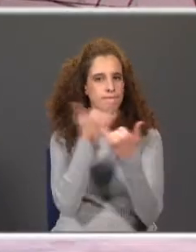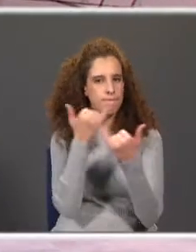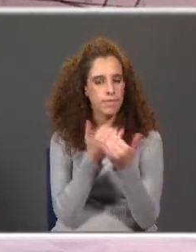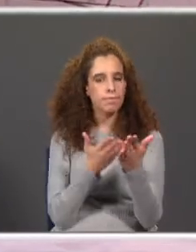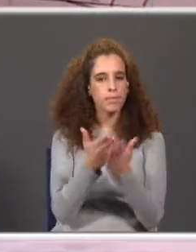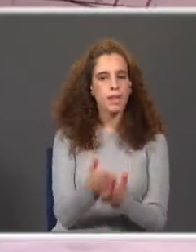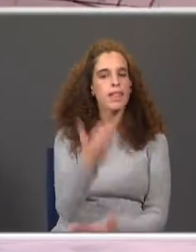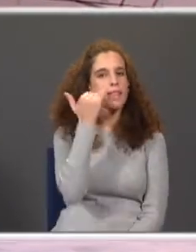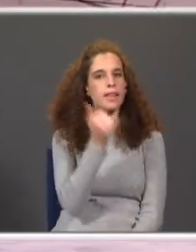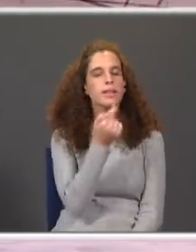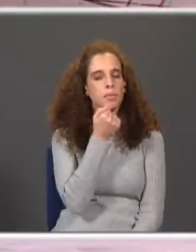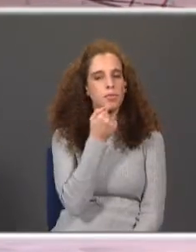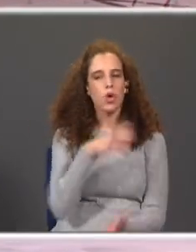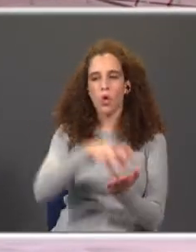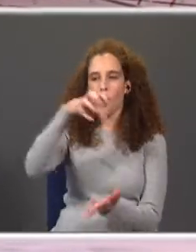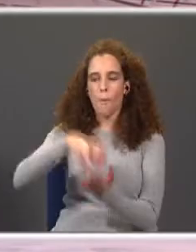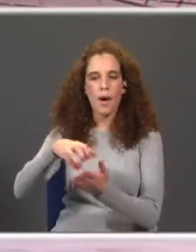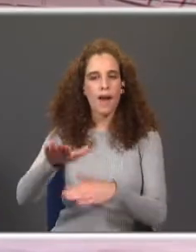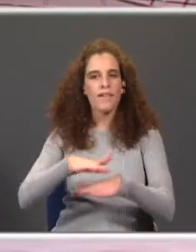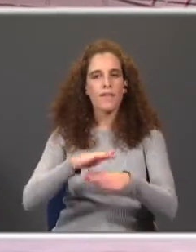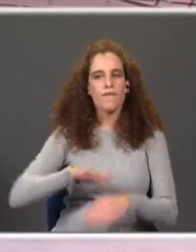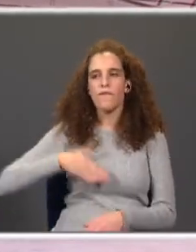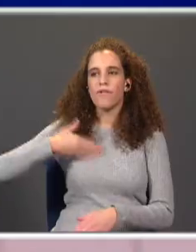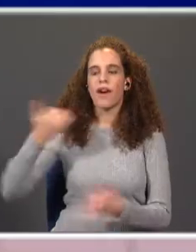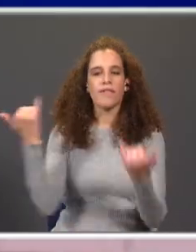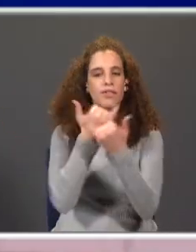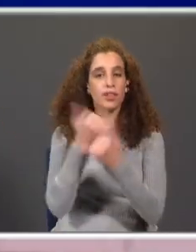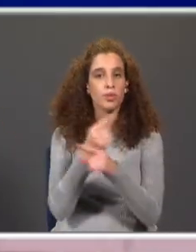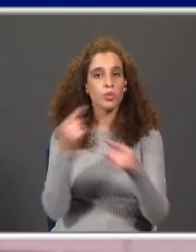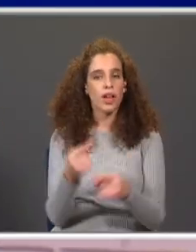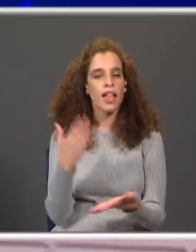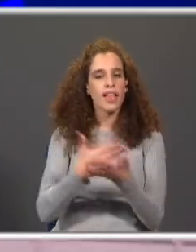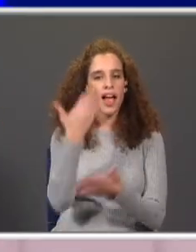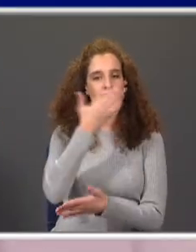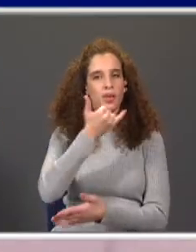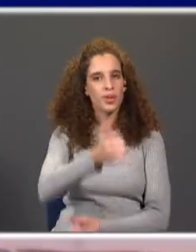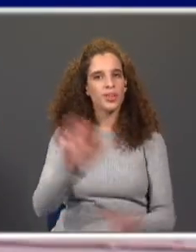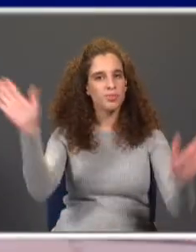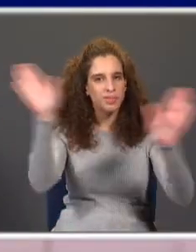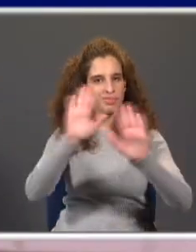Tenta perceber como é que o bairro o fez tão feliz. Até à próxima. Fica bem.